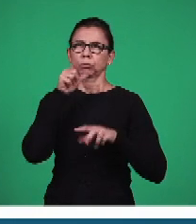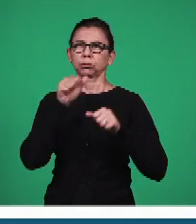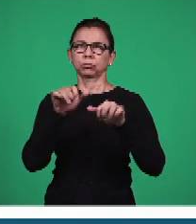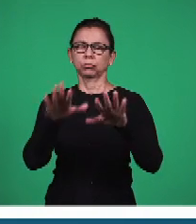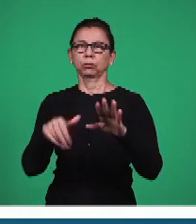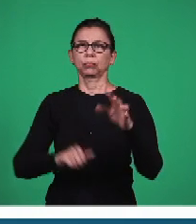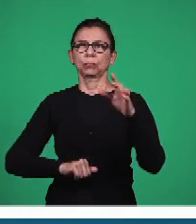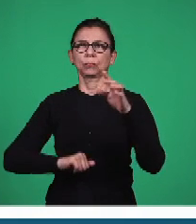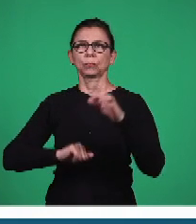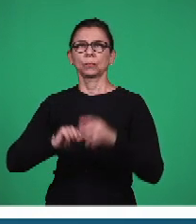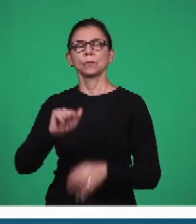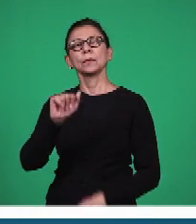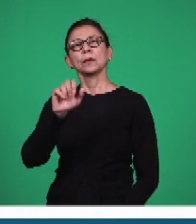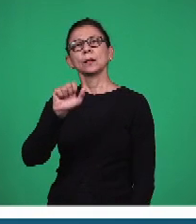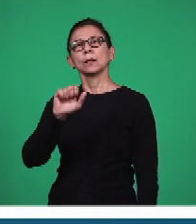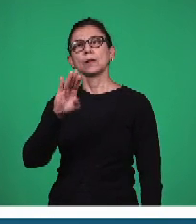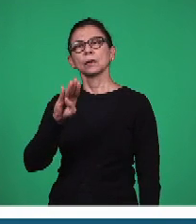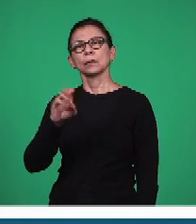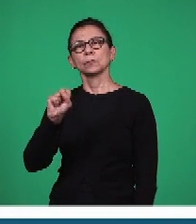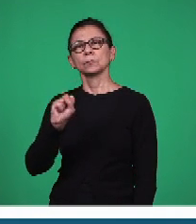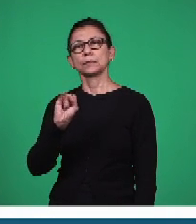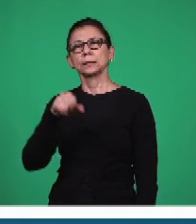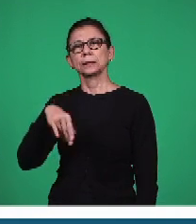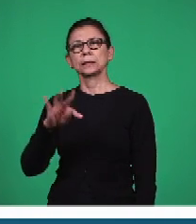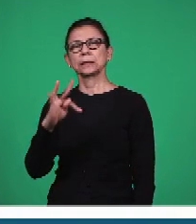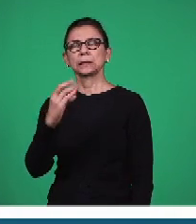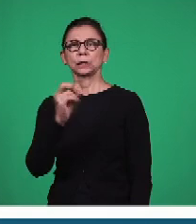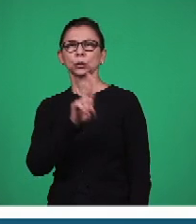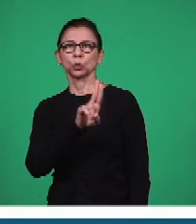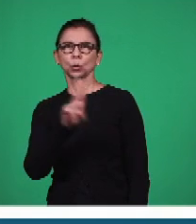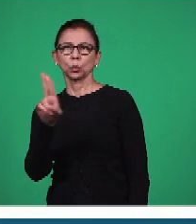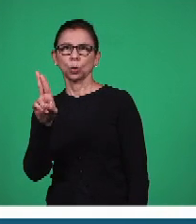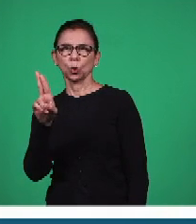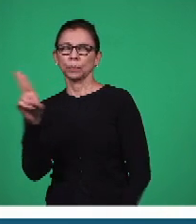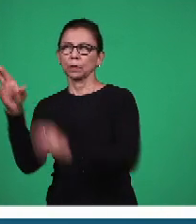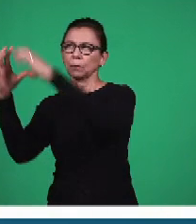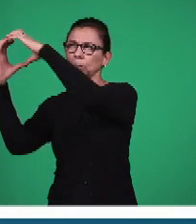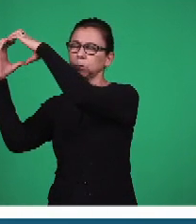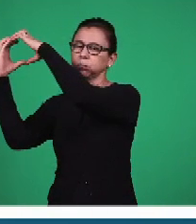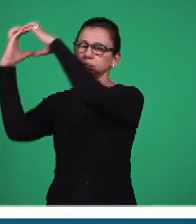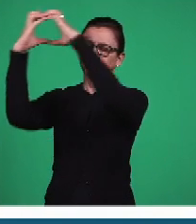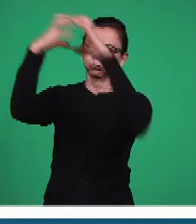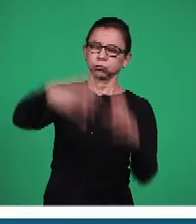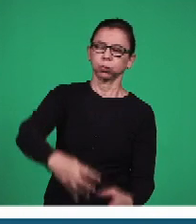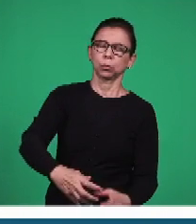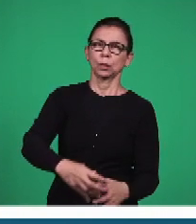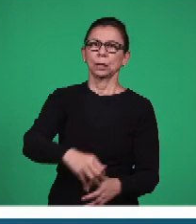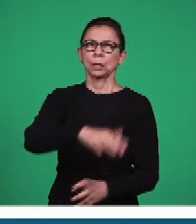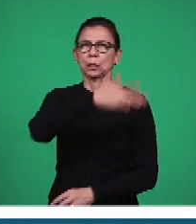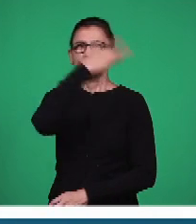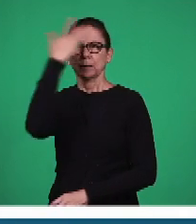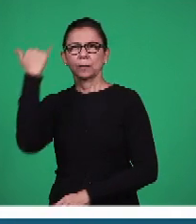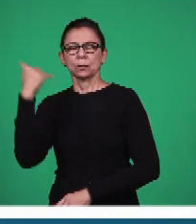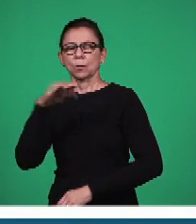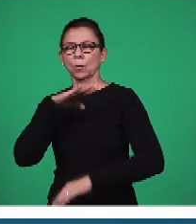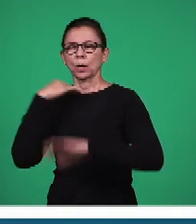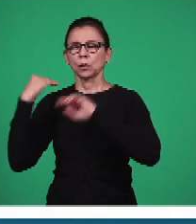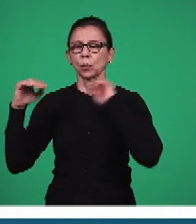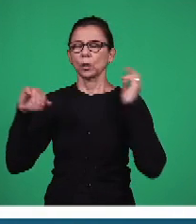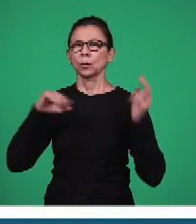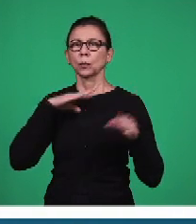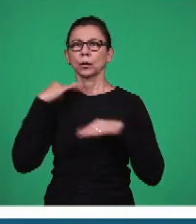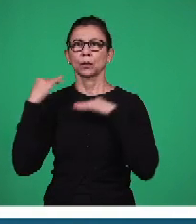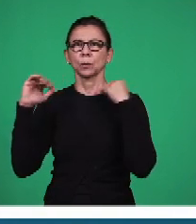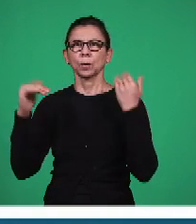Absinto. E a terça parte das águas tornou-se em absinto e muitos homens morreram das águas porque se tornaram